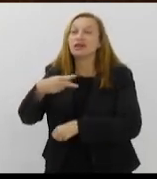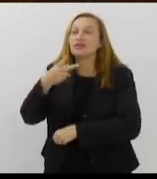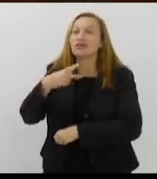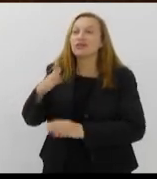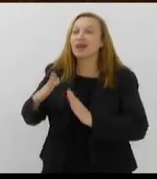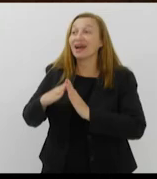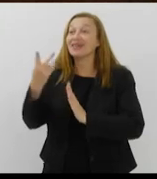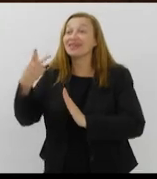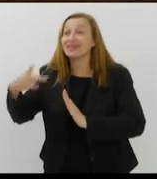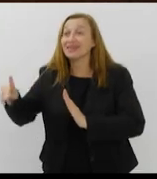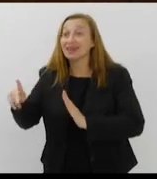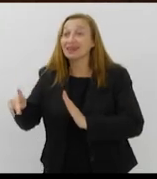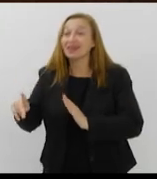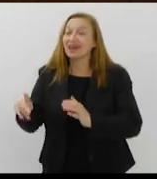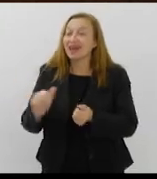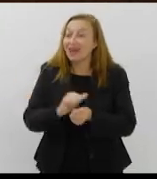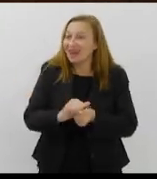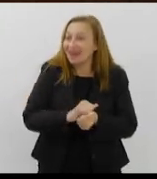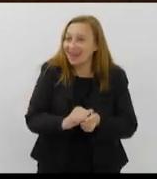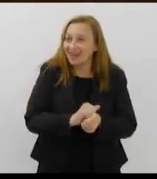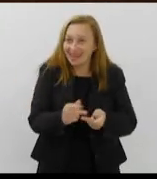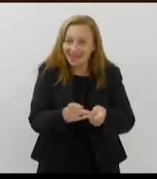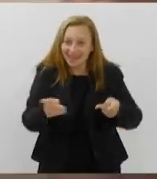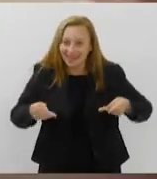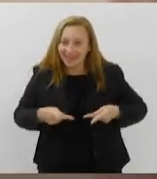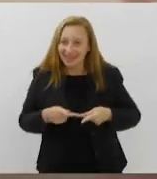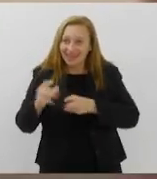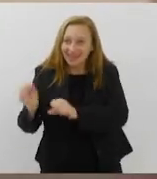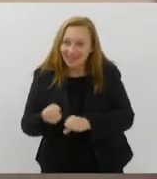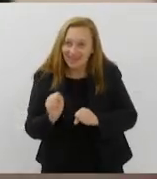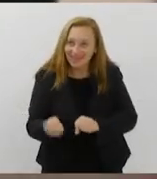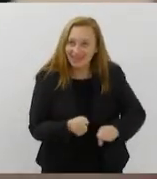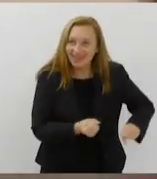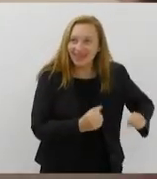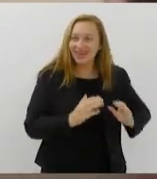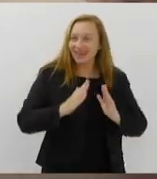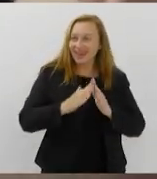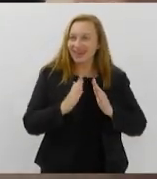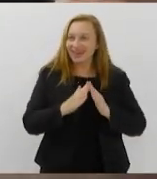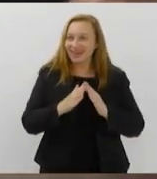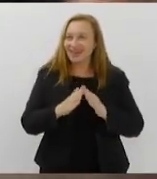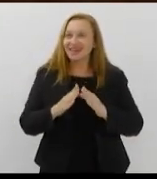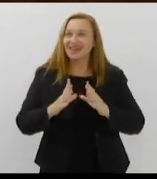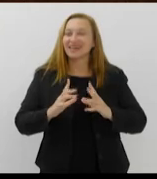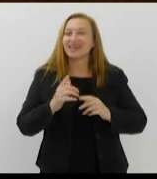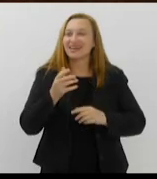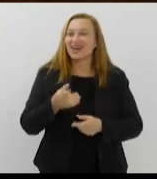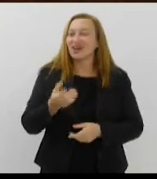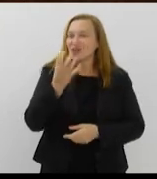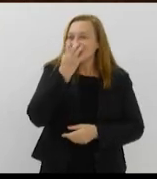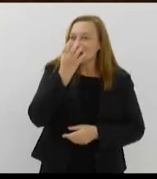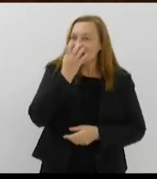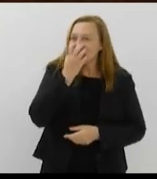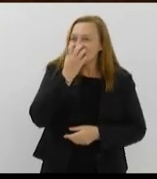casa dele, lavo a louça, varro a casa, limpo os móveis, levo o cachorro para